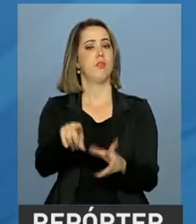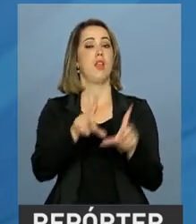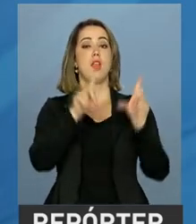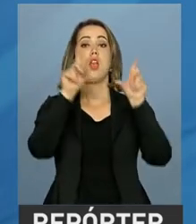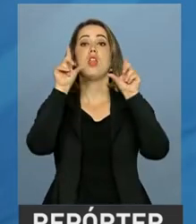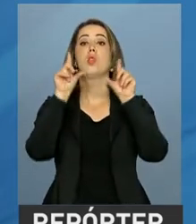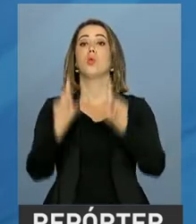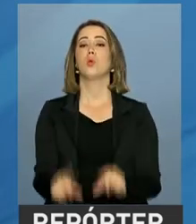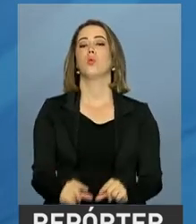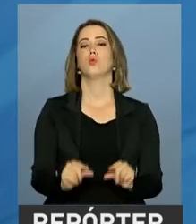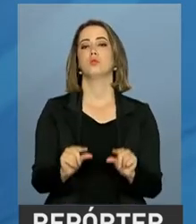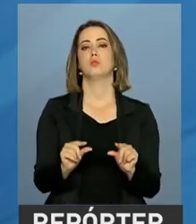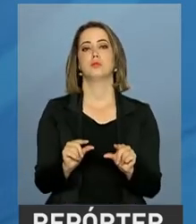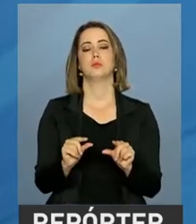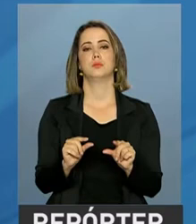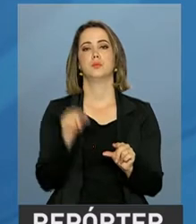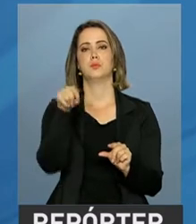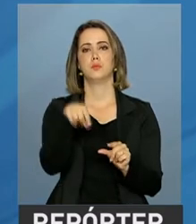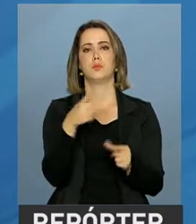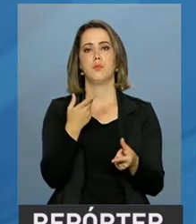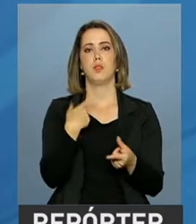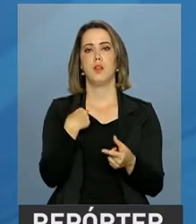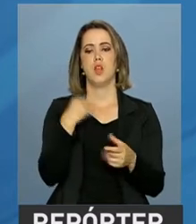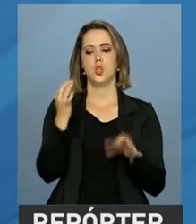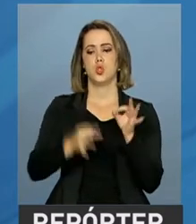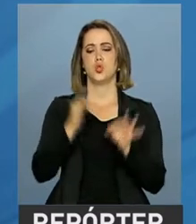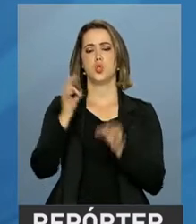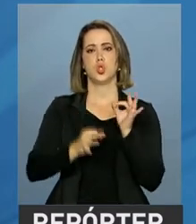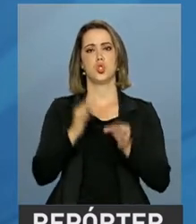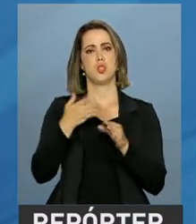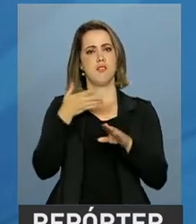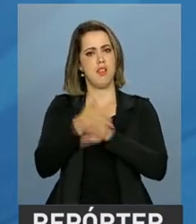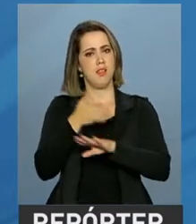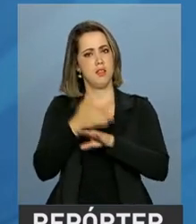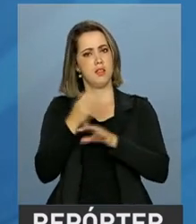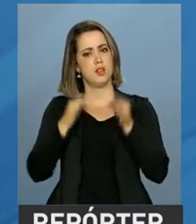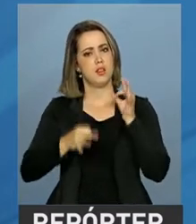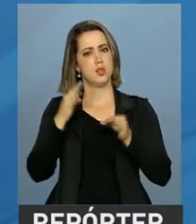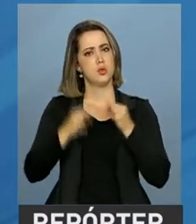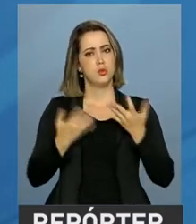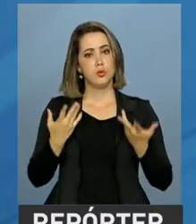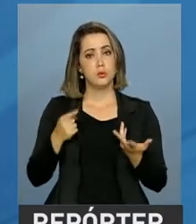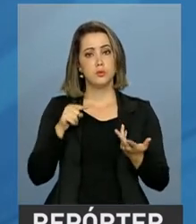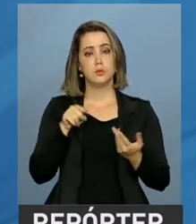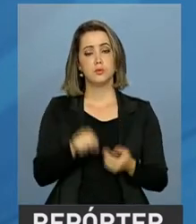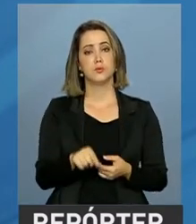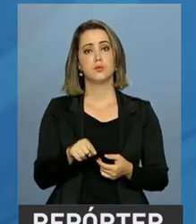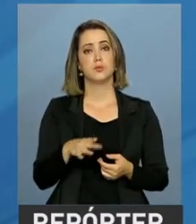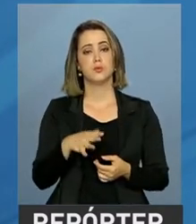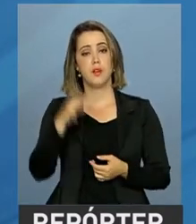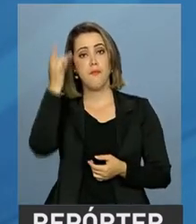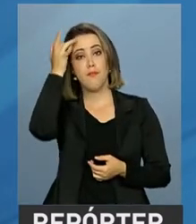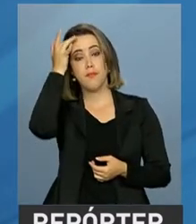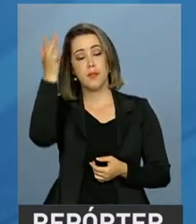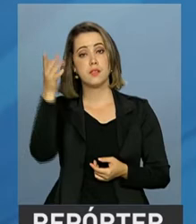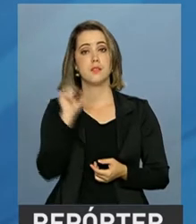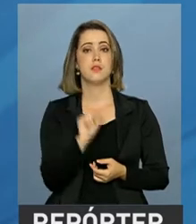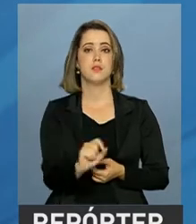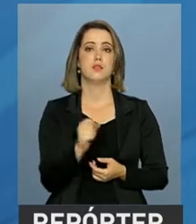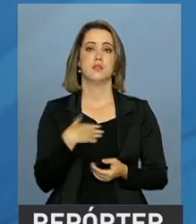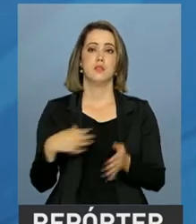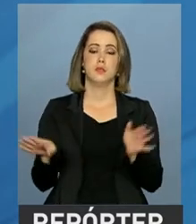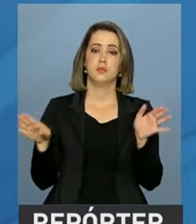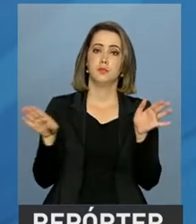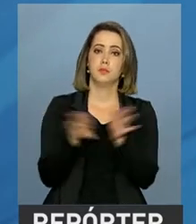reduzirá a judicialização do tema e facilitará a